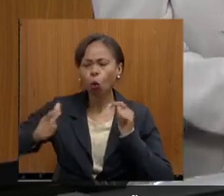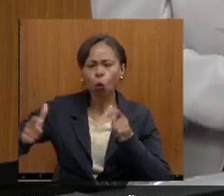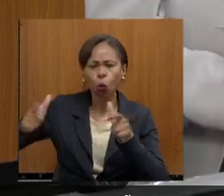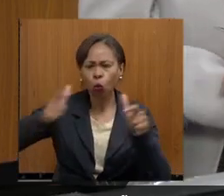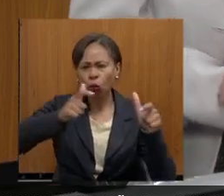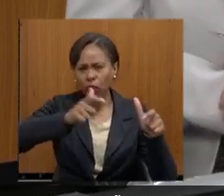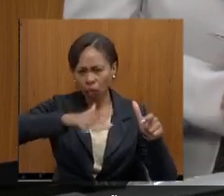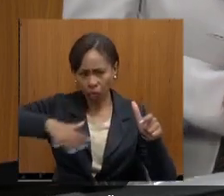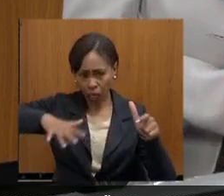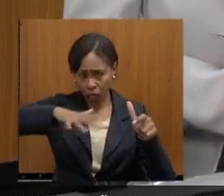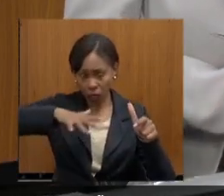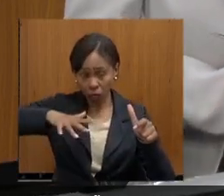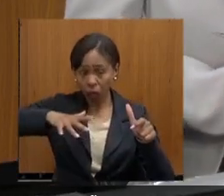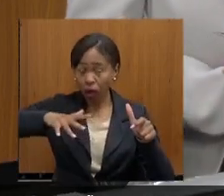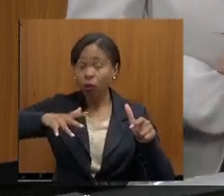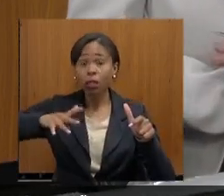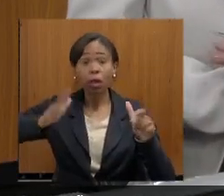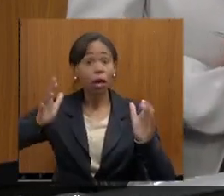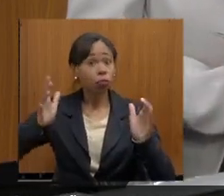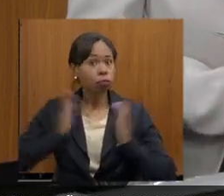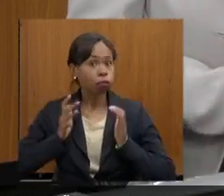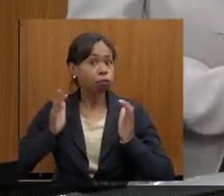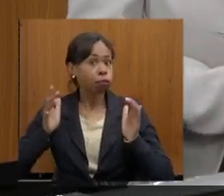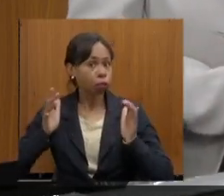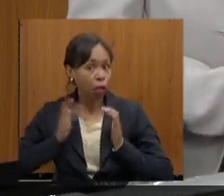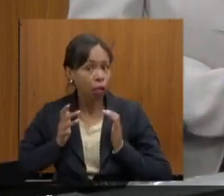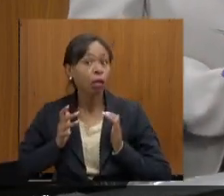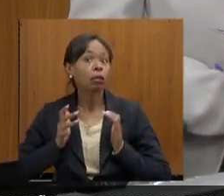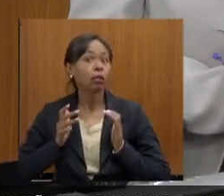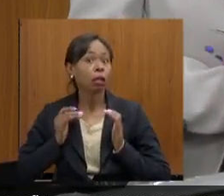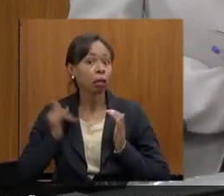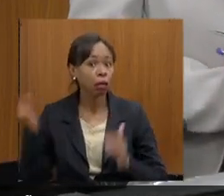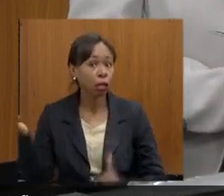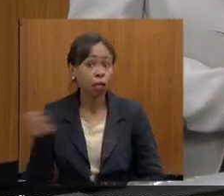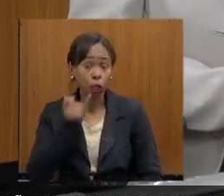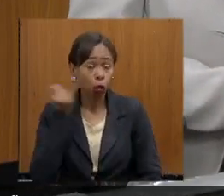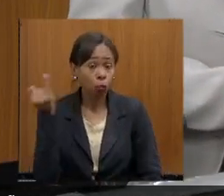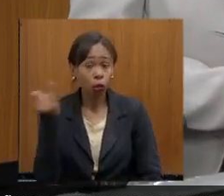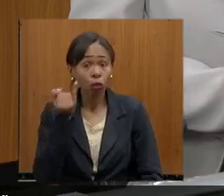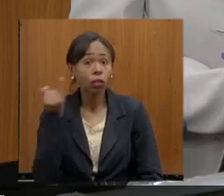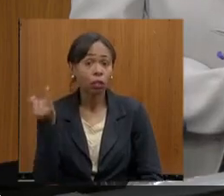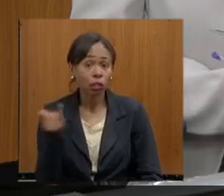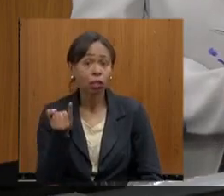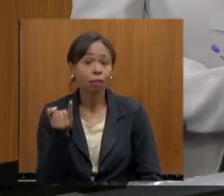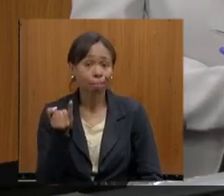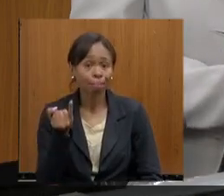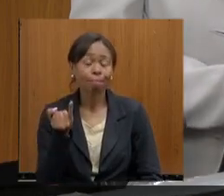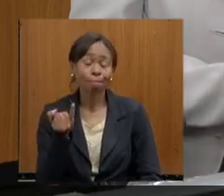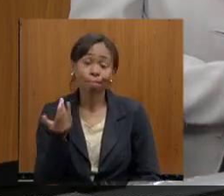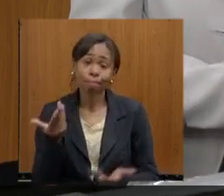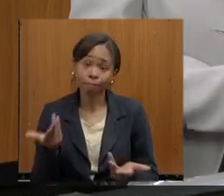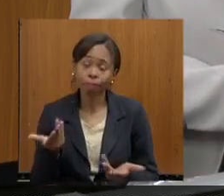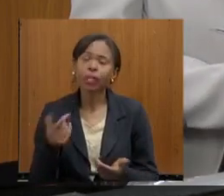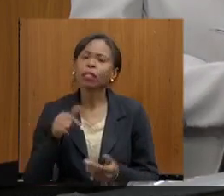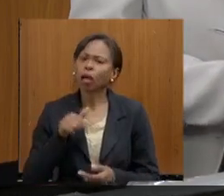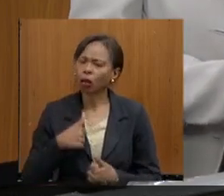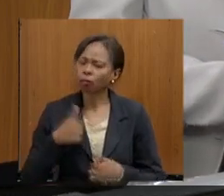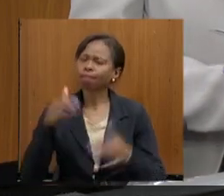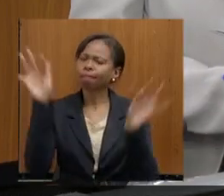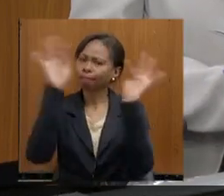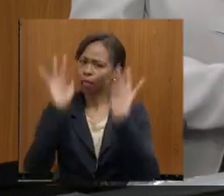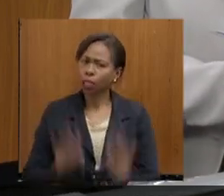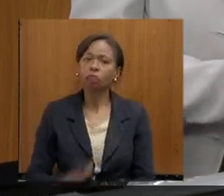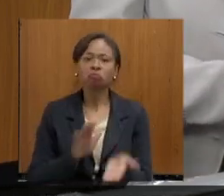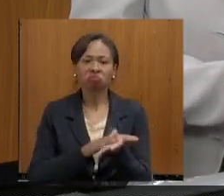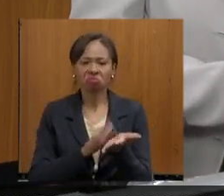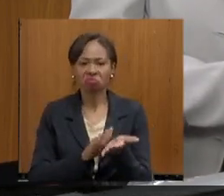ricas quanto maior o número de regularização do seu território Elas têm então fico muito feliz e parabenizo